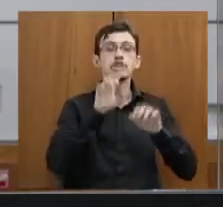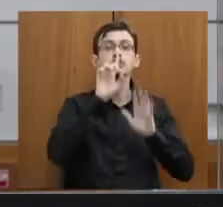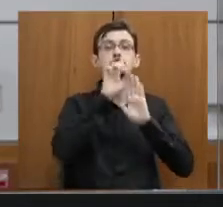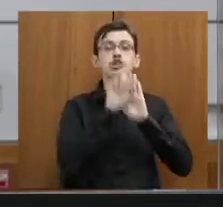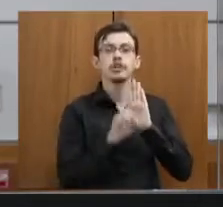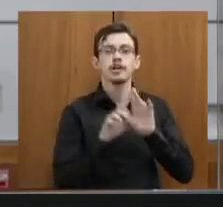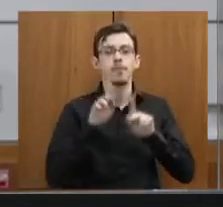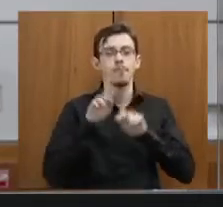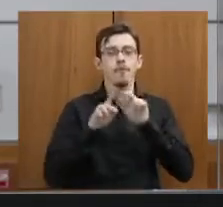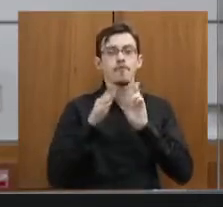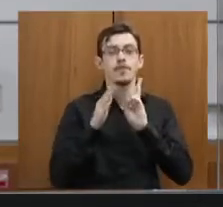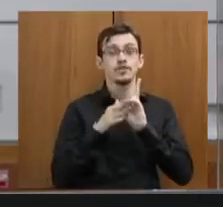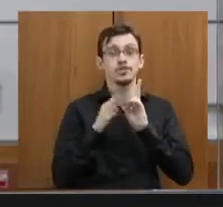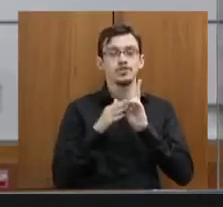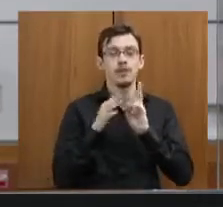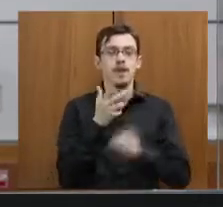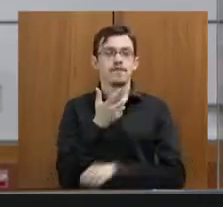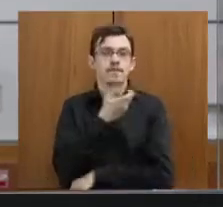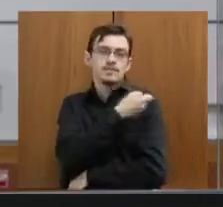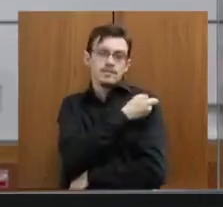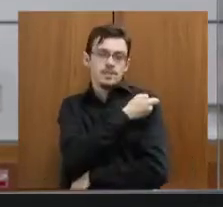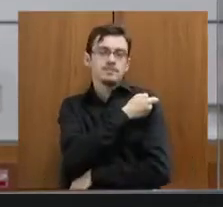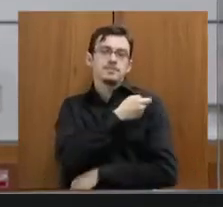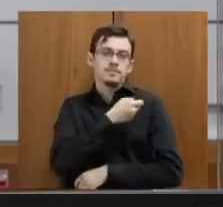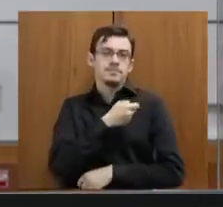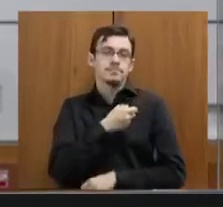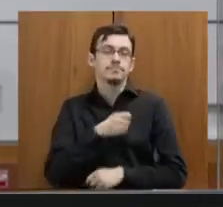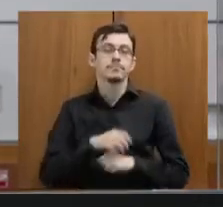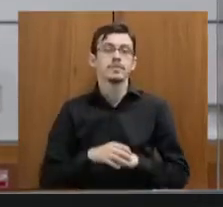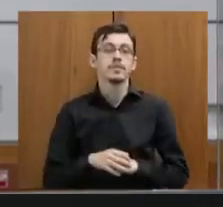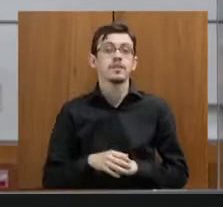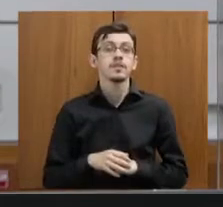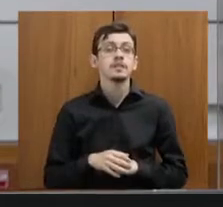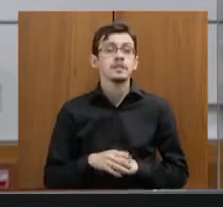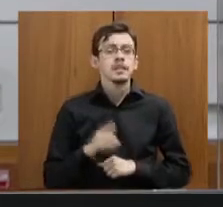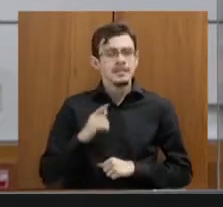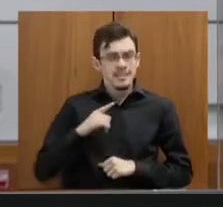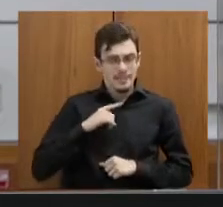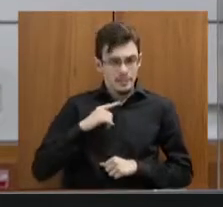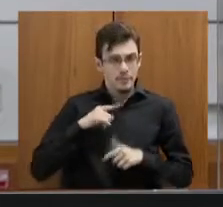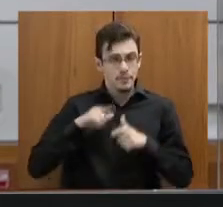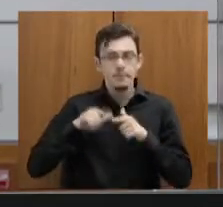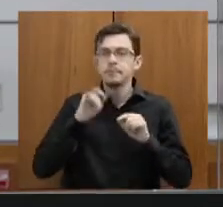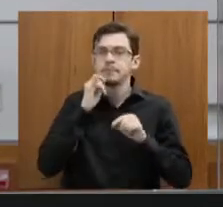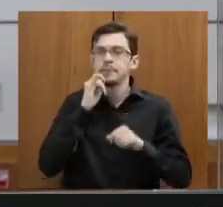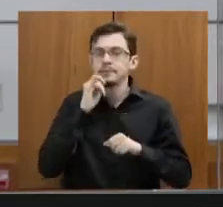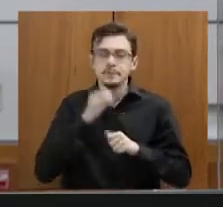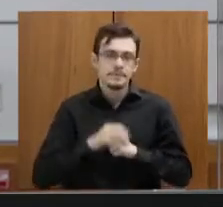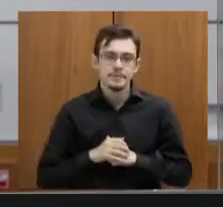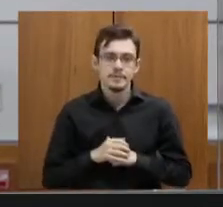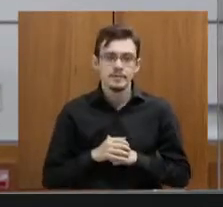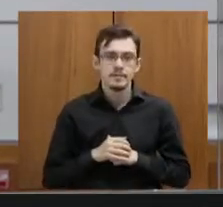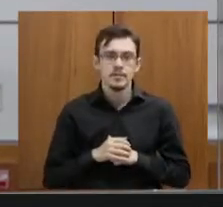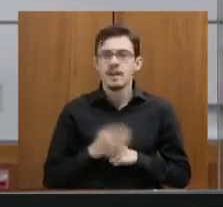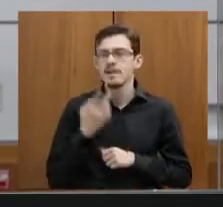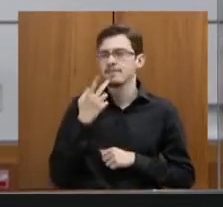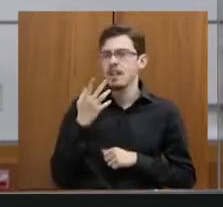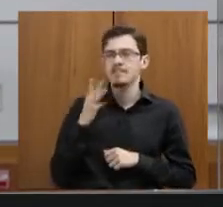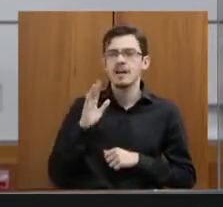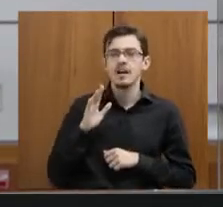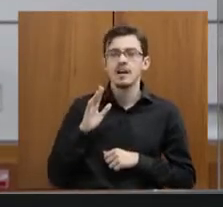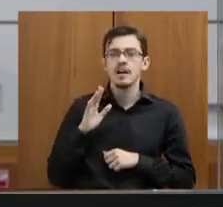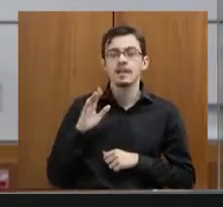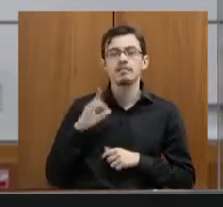a vacinação né E nós enfrentamos algumas situações como dizer assim ah o povo do Quilombo é exemplo